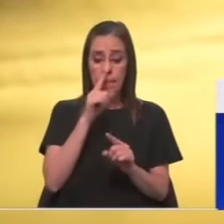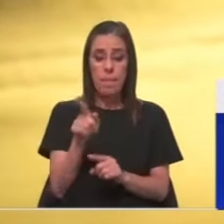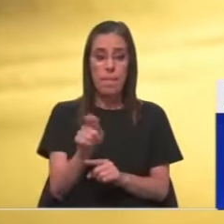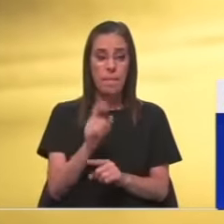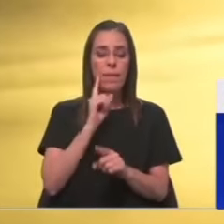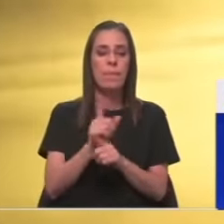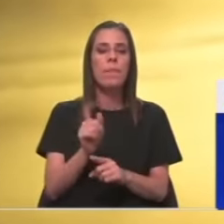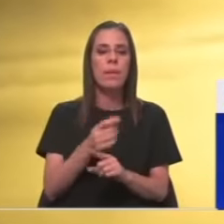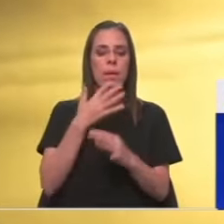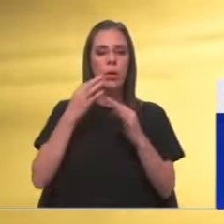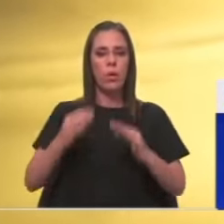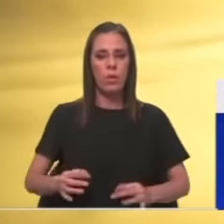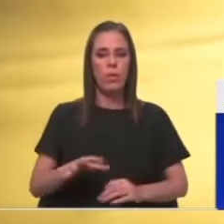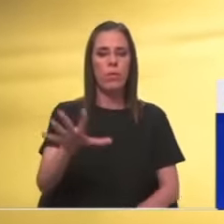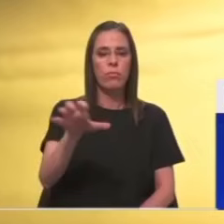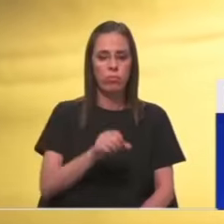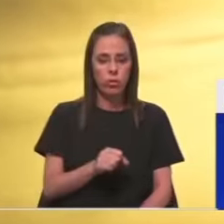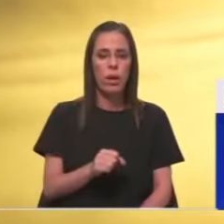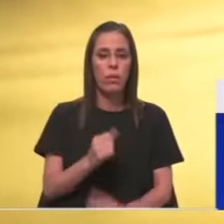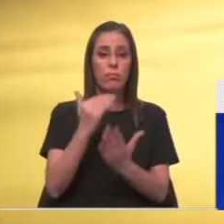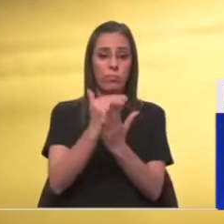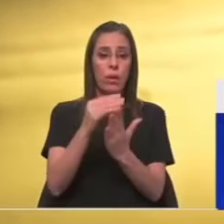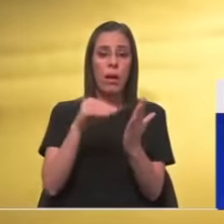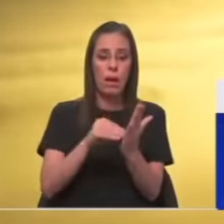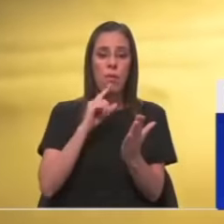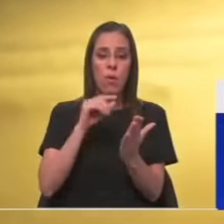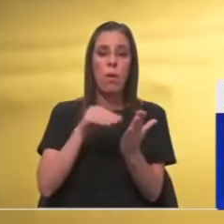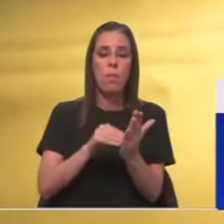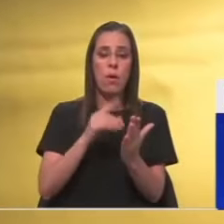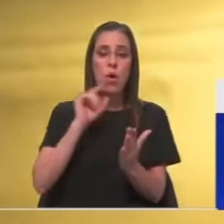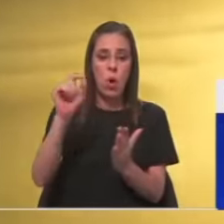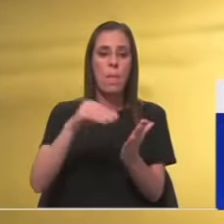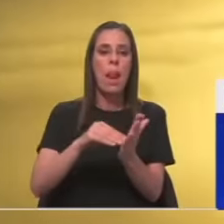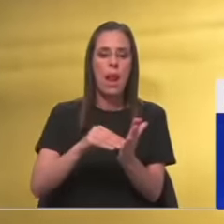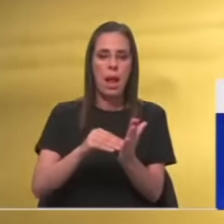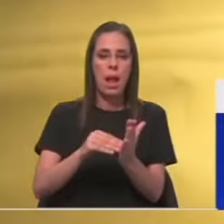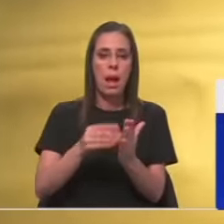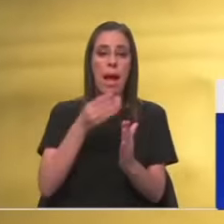e confirmei que ele tinha lá de buscar a carga e estava lá o registo do do nome dele ou da carga de areia que ele foi buscar